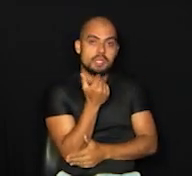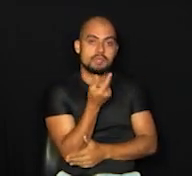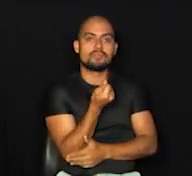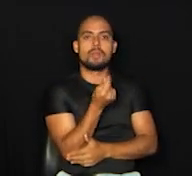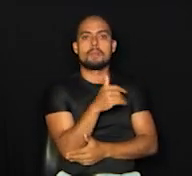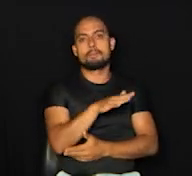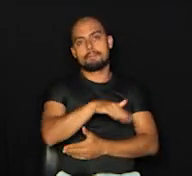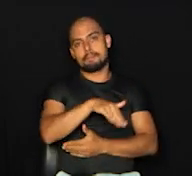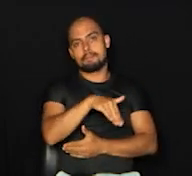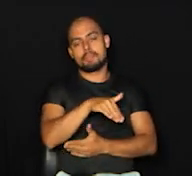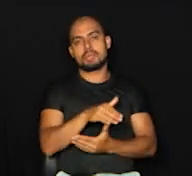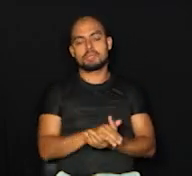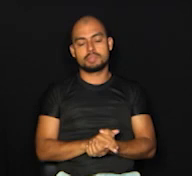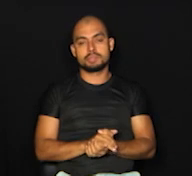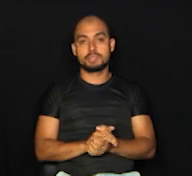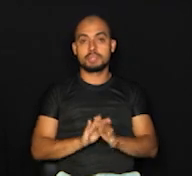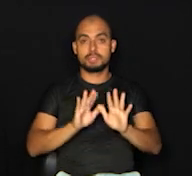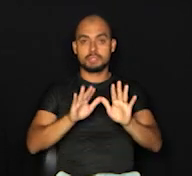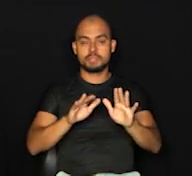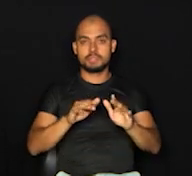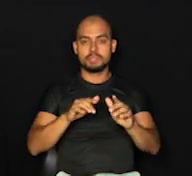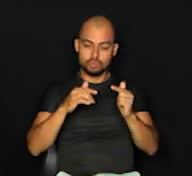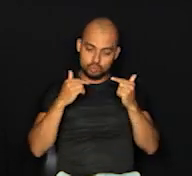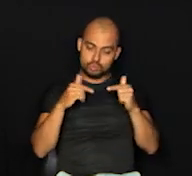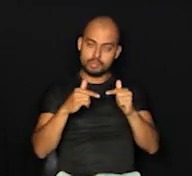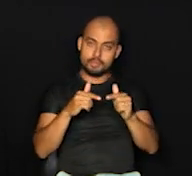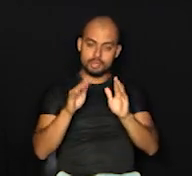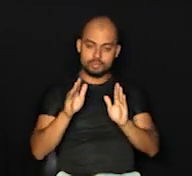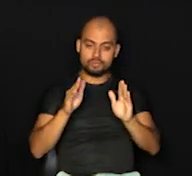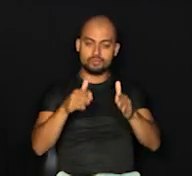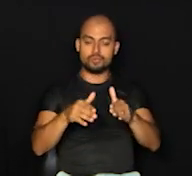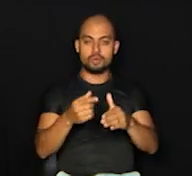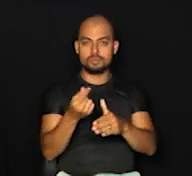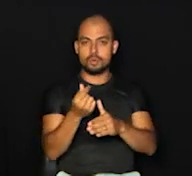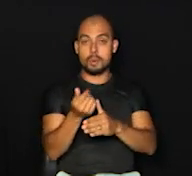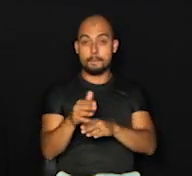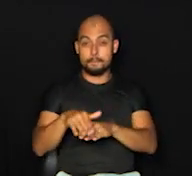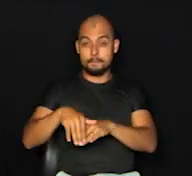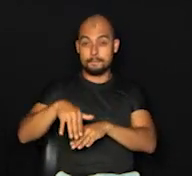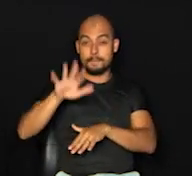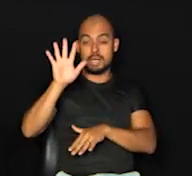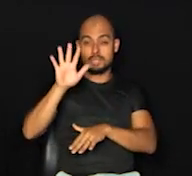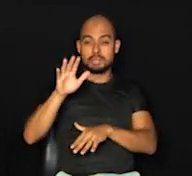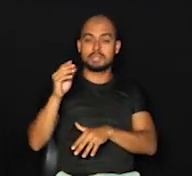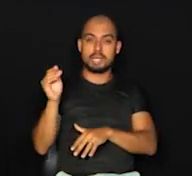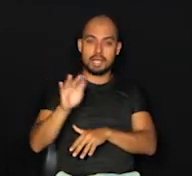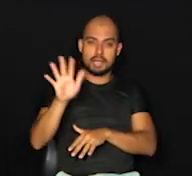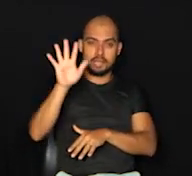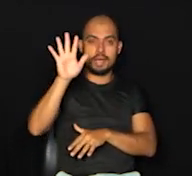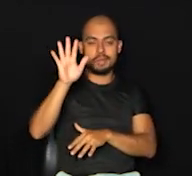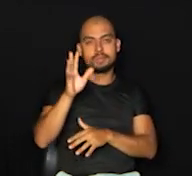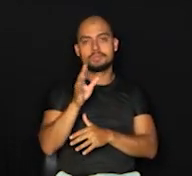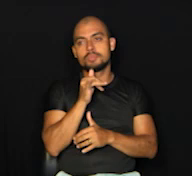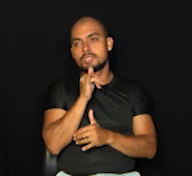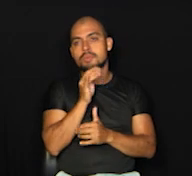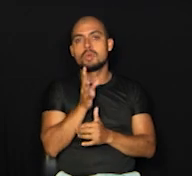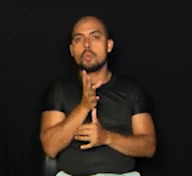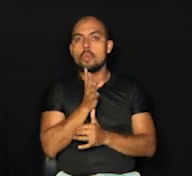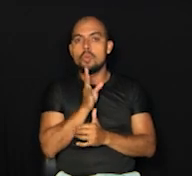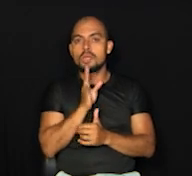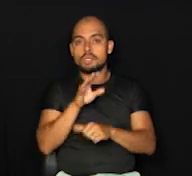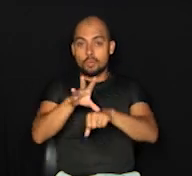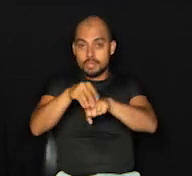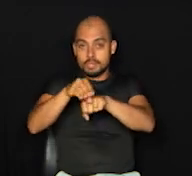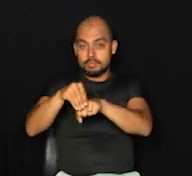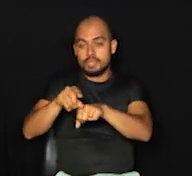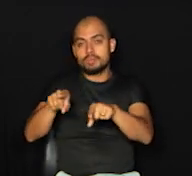valor. E as atividades e serviços de alto valor, mais intensivas em conhecimento, em tecnologia,